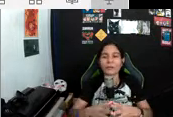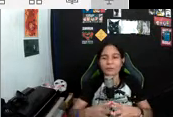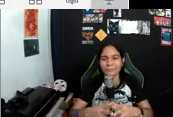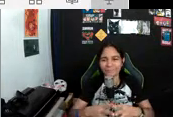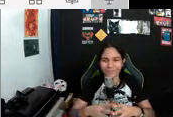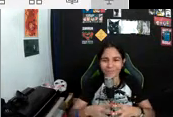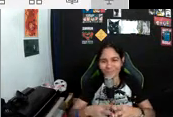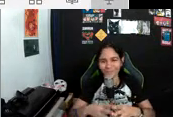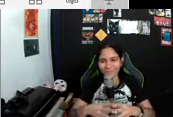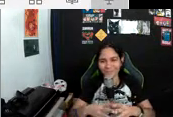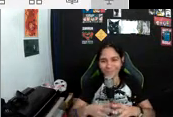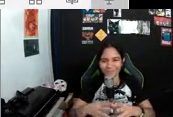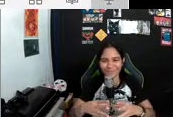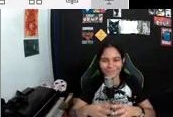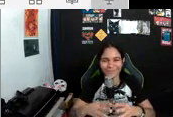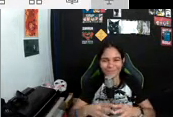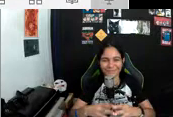cólica menstrual.